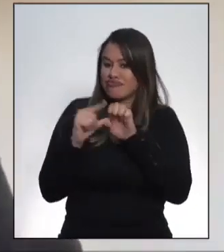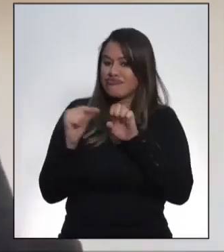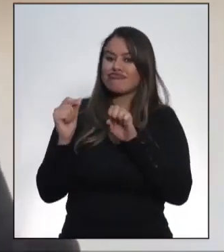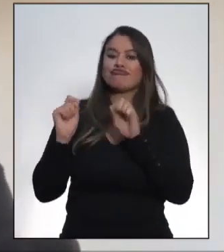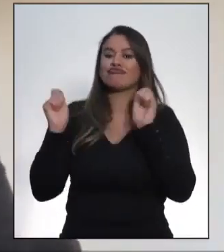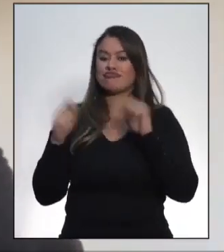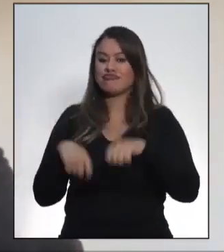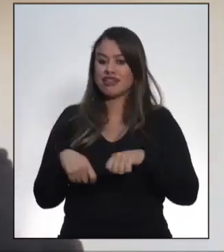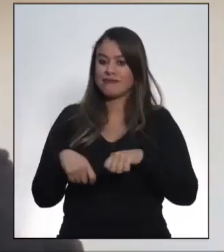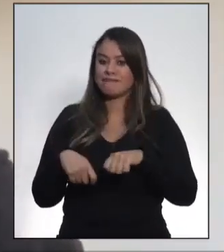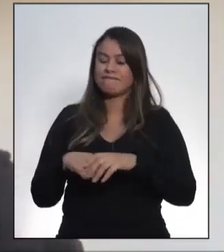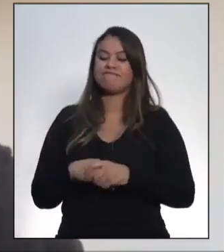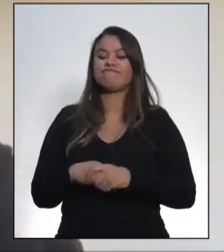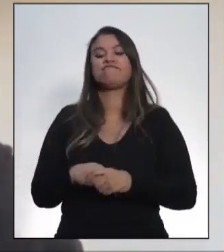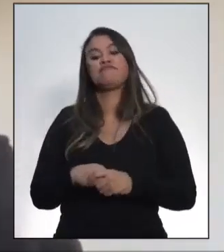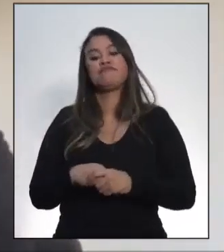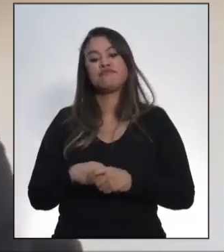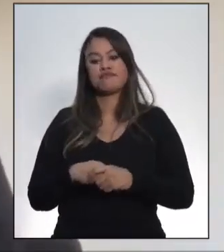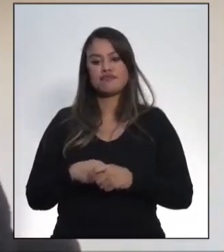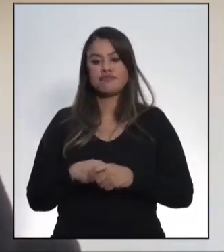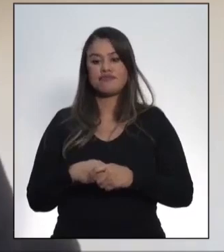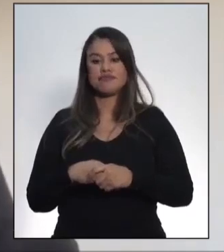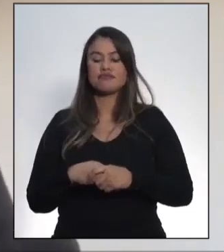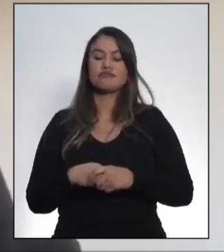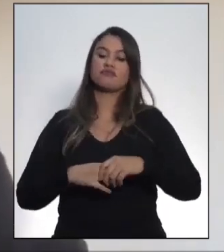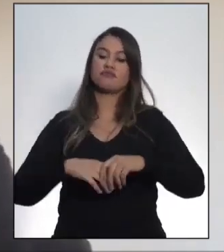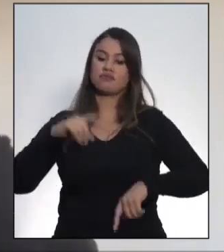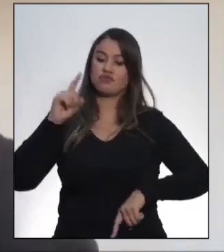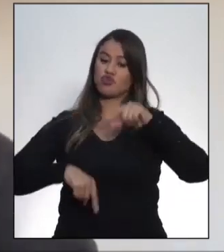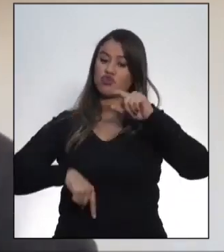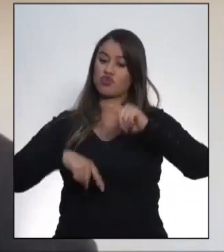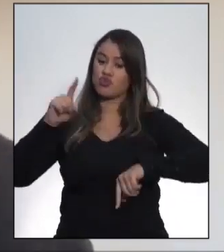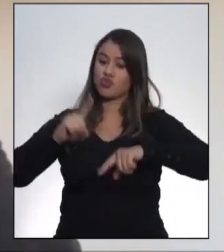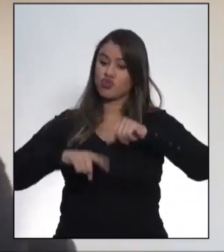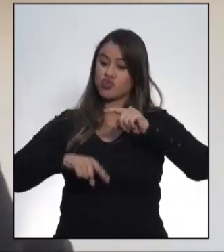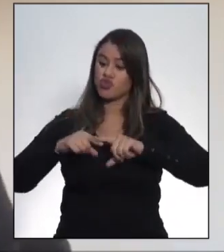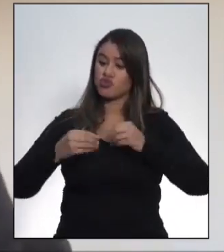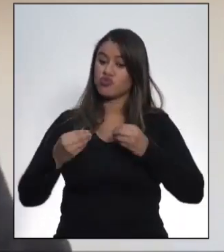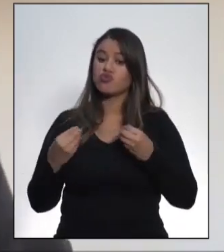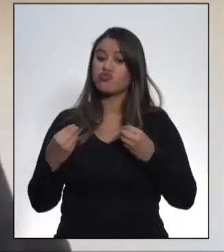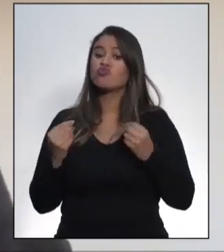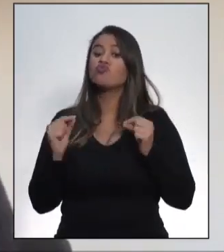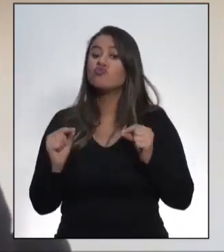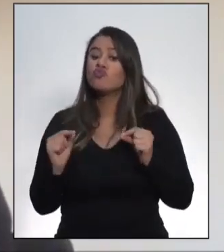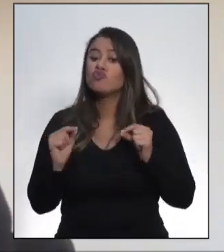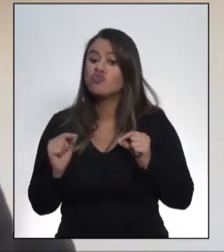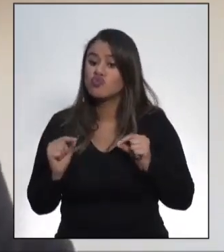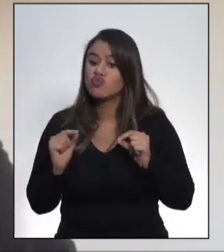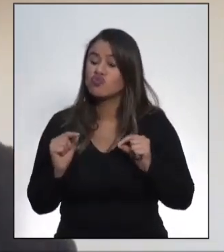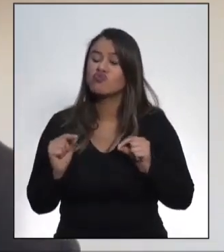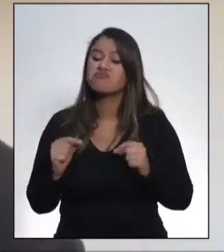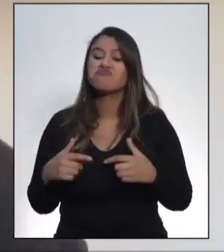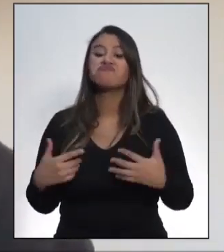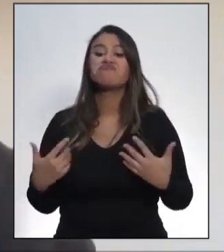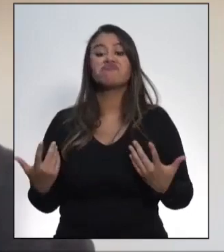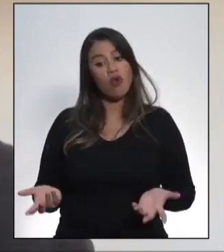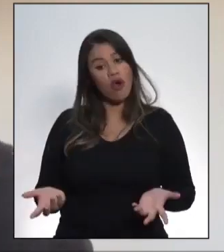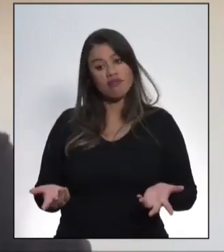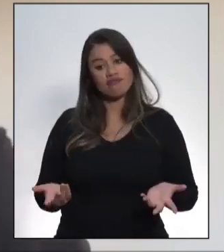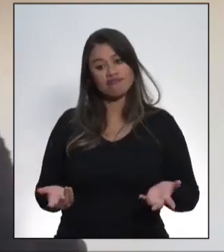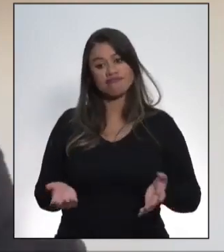As pessoas. Que produto você vai querer ofertar? Que serviço ou produto você vai